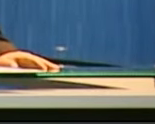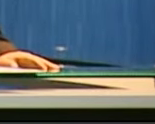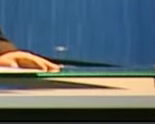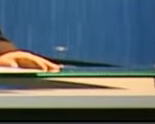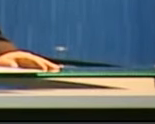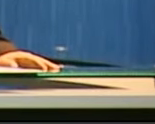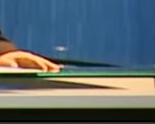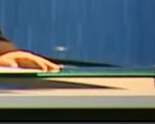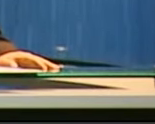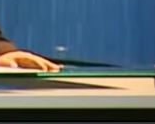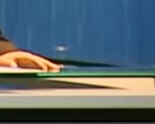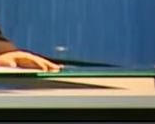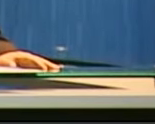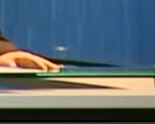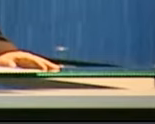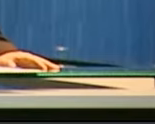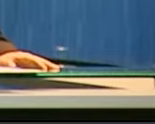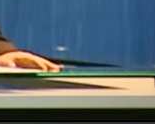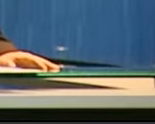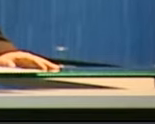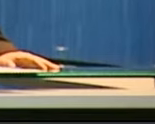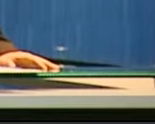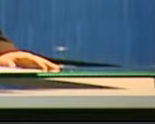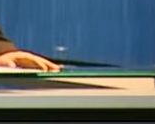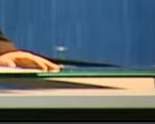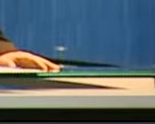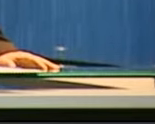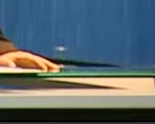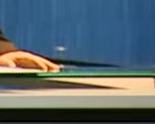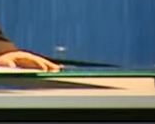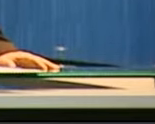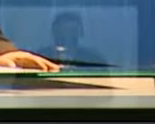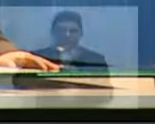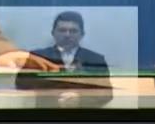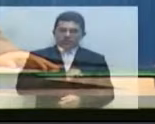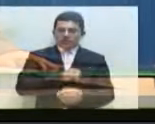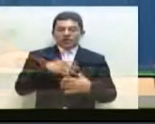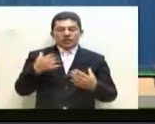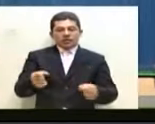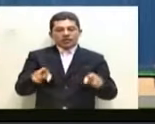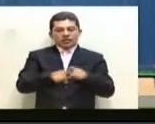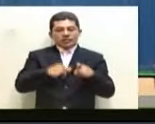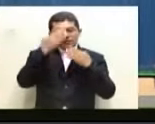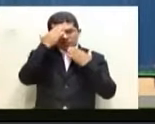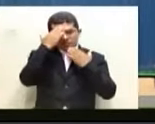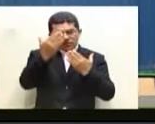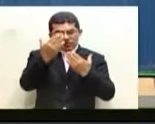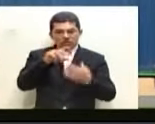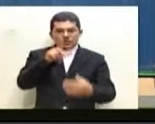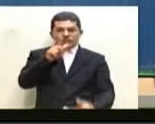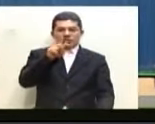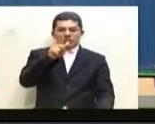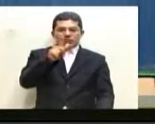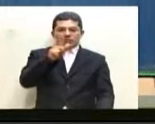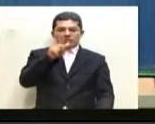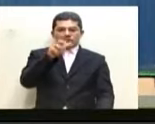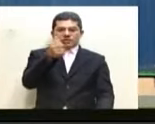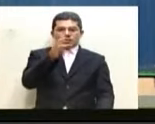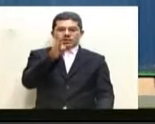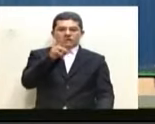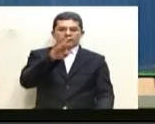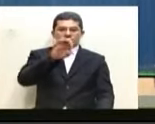agradecimento à Juliana, que é o meu amor, é a mulher da minha vida. Quero também o meu agradecimento ao Gabriel, né, que junto